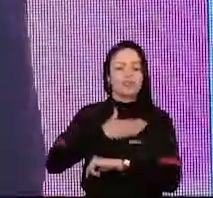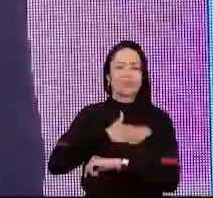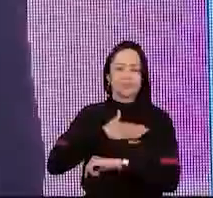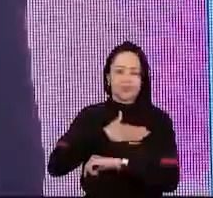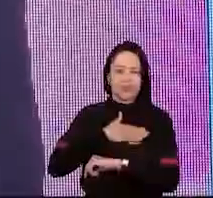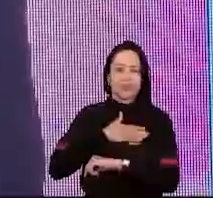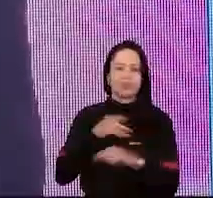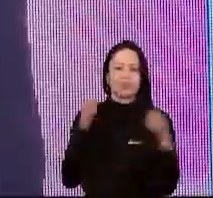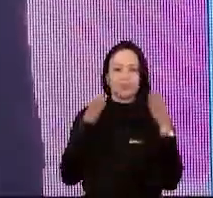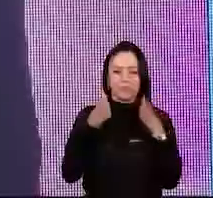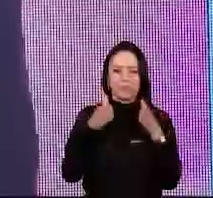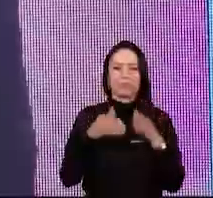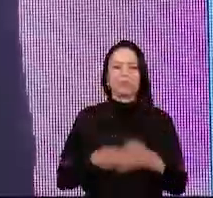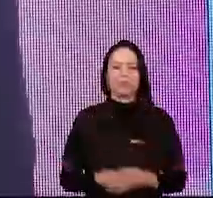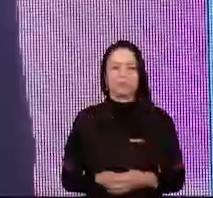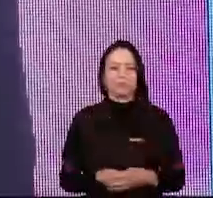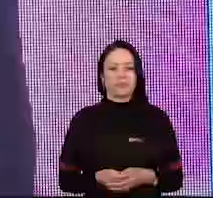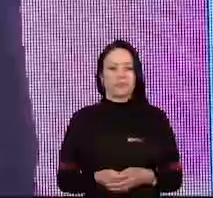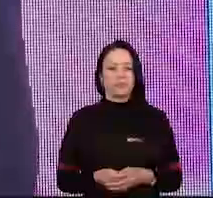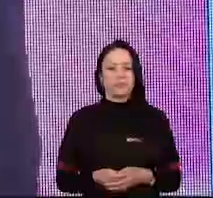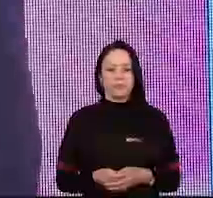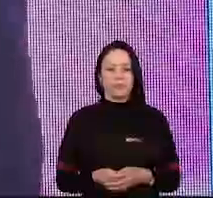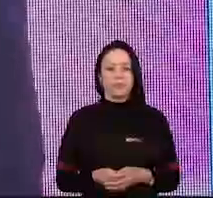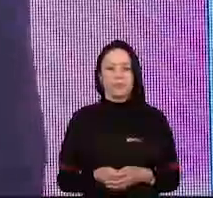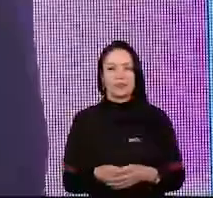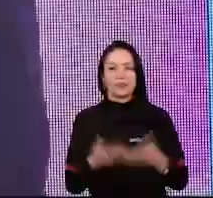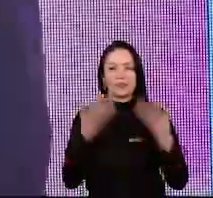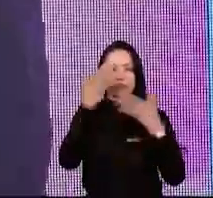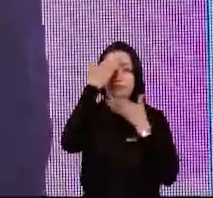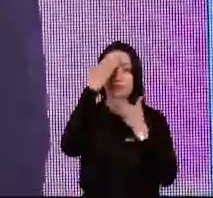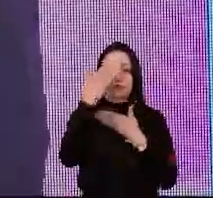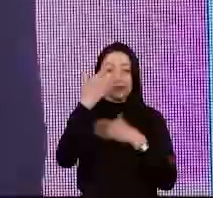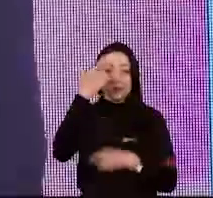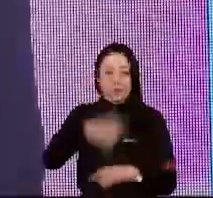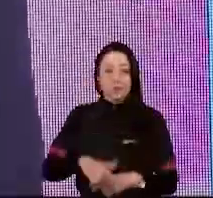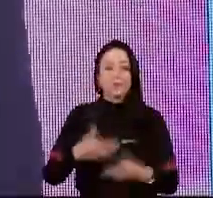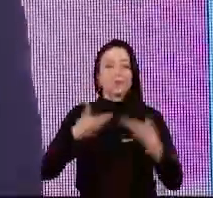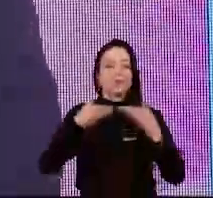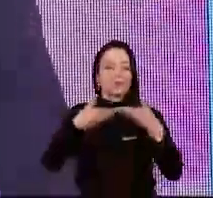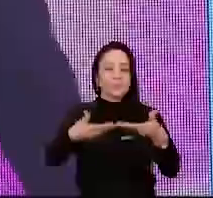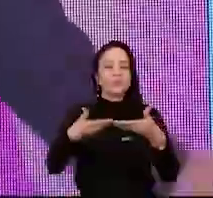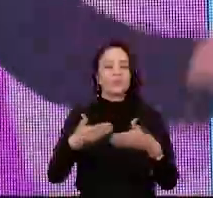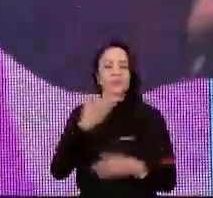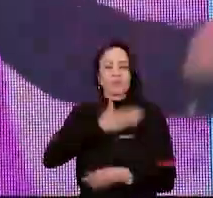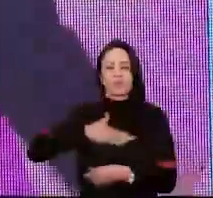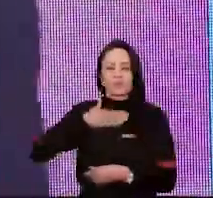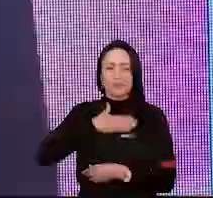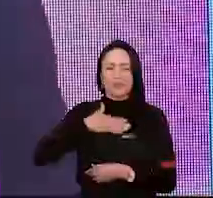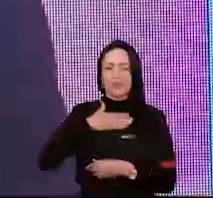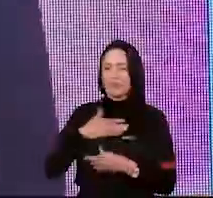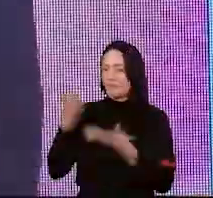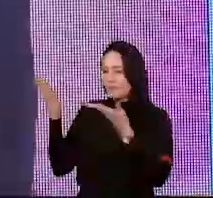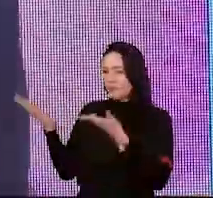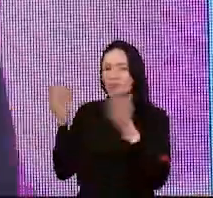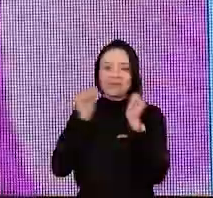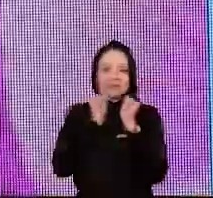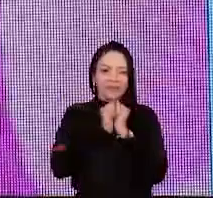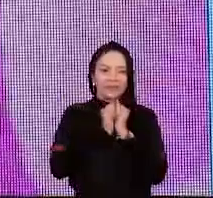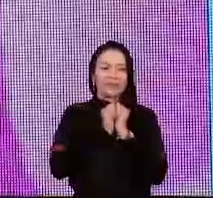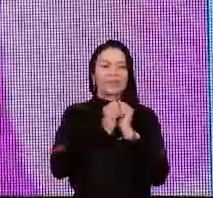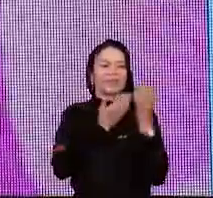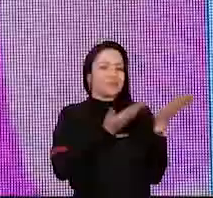nutre pela especialidade. Eu queria agradecer mais uma vez o convite, né, dizer que é um prazer dividir a apresentação com a